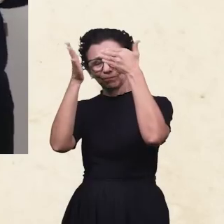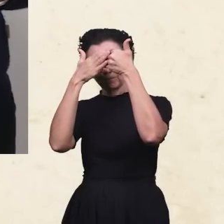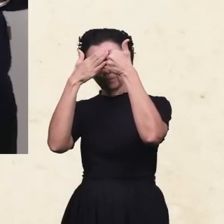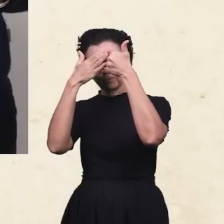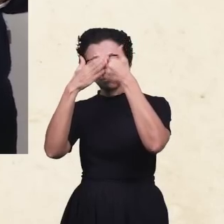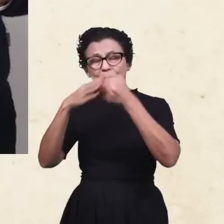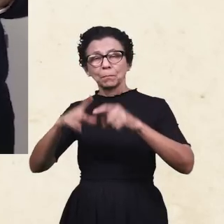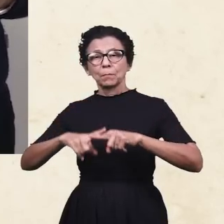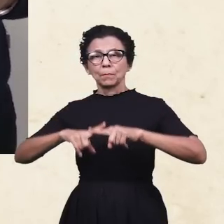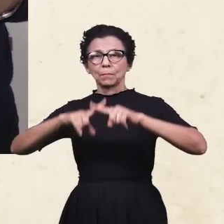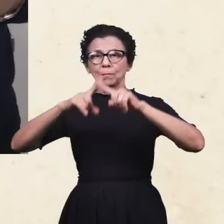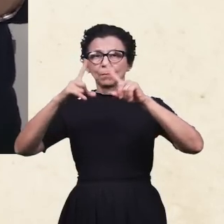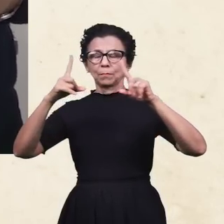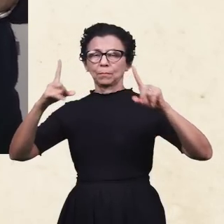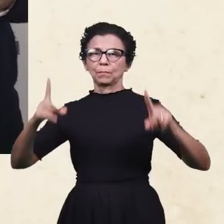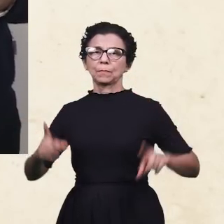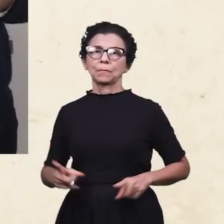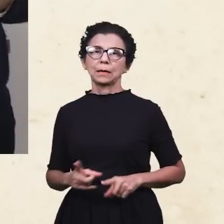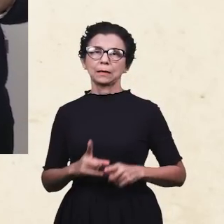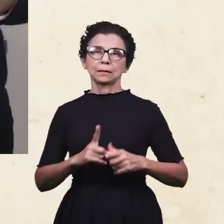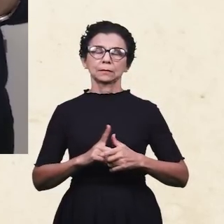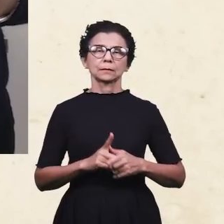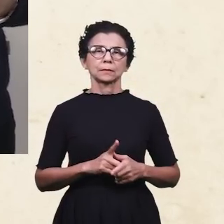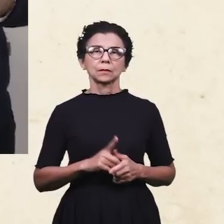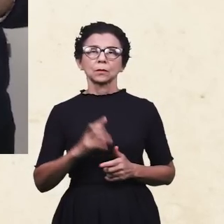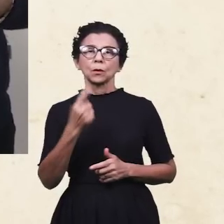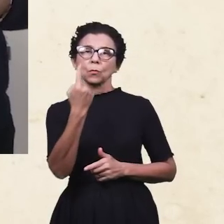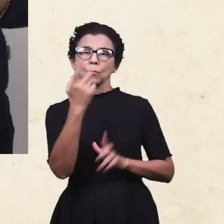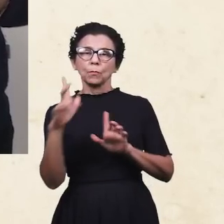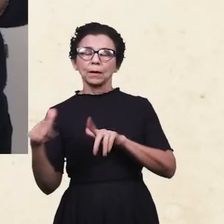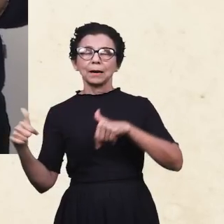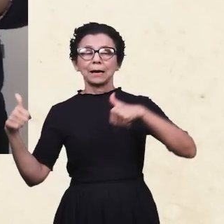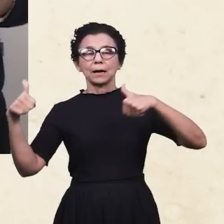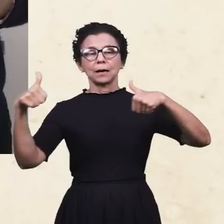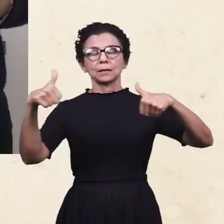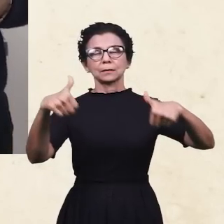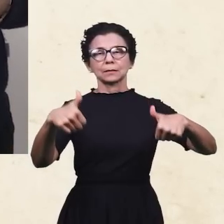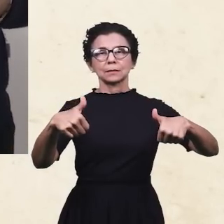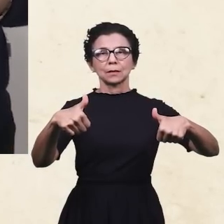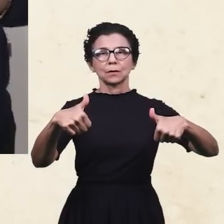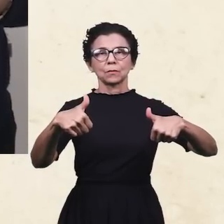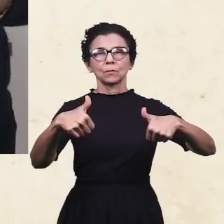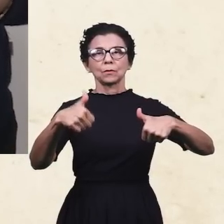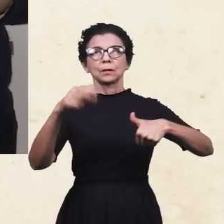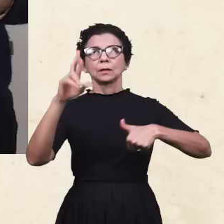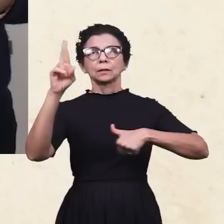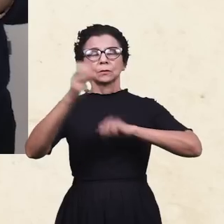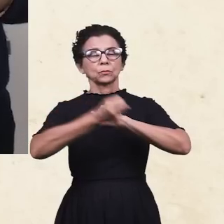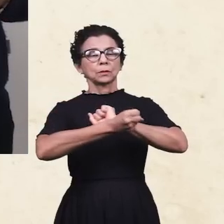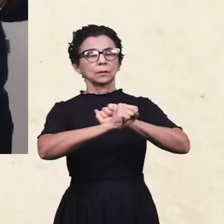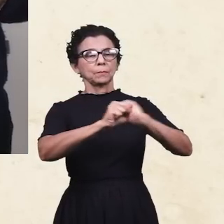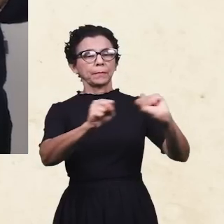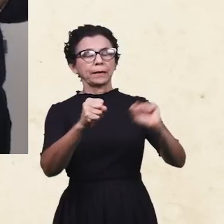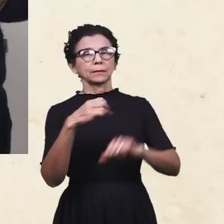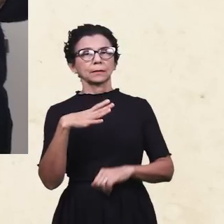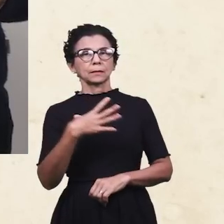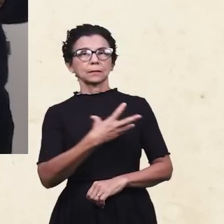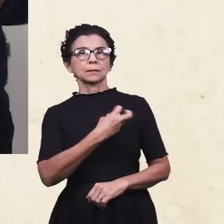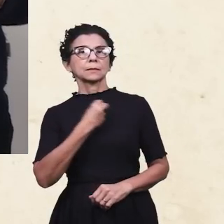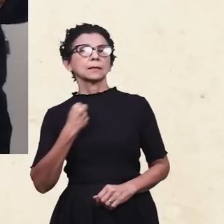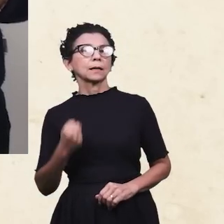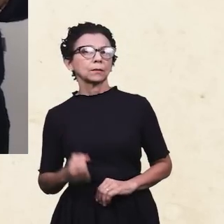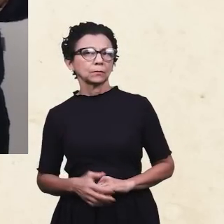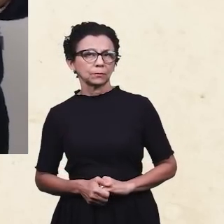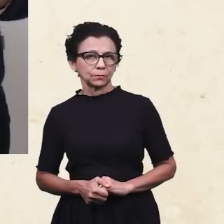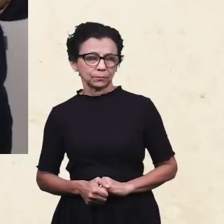numa palavra, numa visão, o Senhor pode abrir os olhos, pode dar a salvação, pode